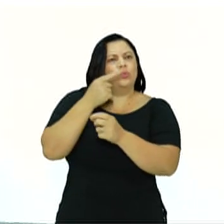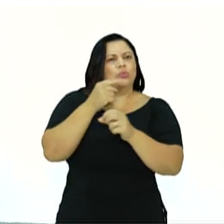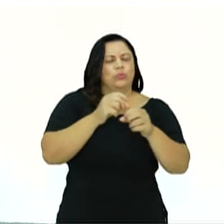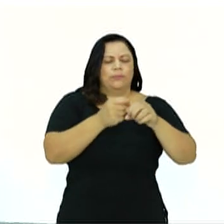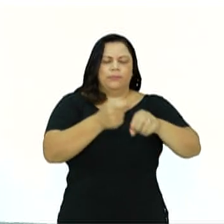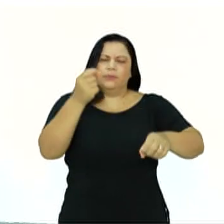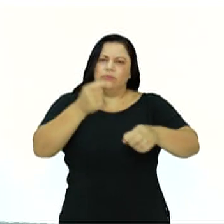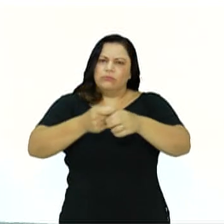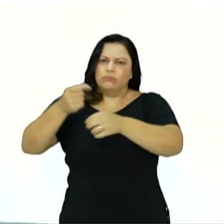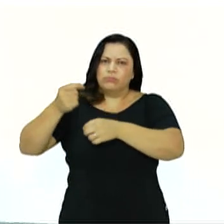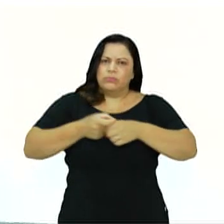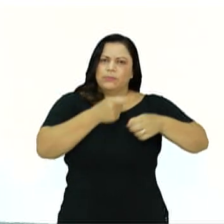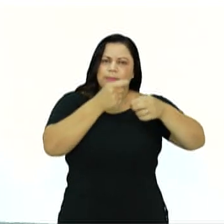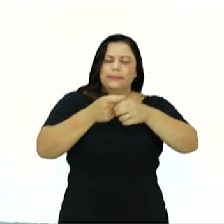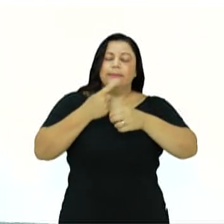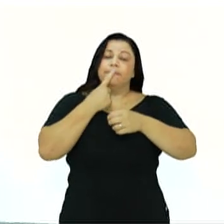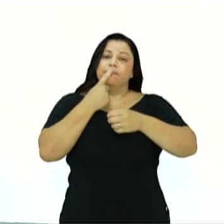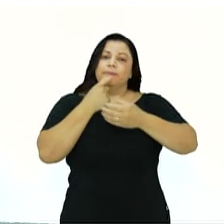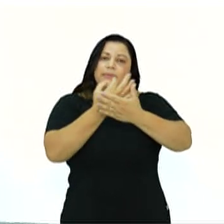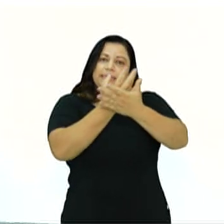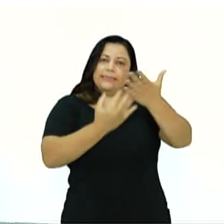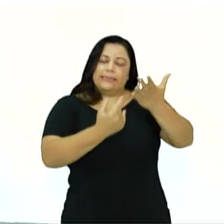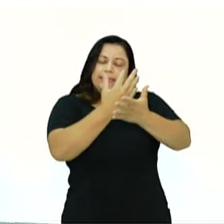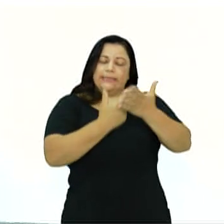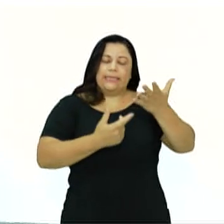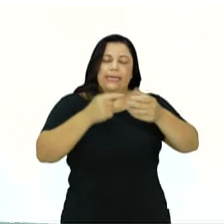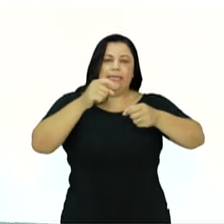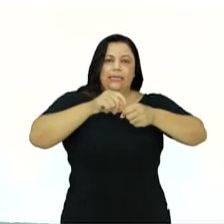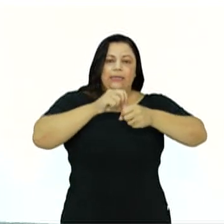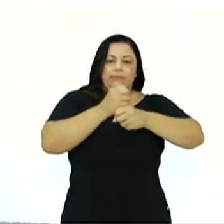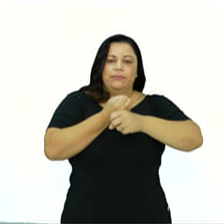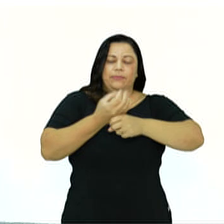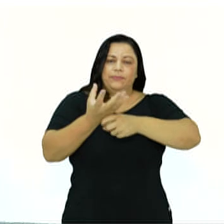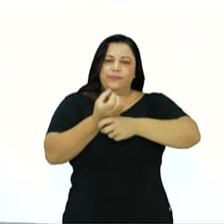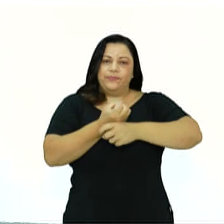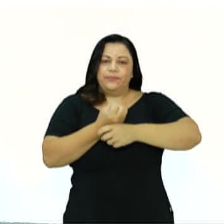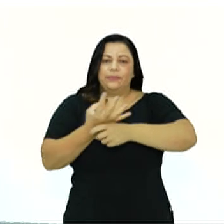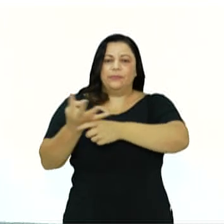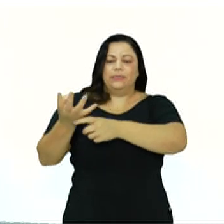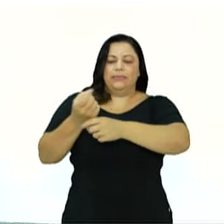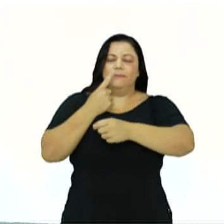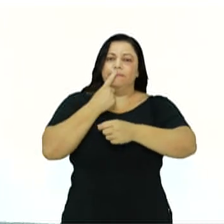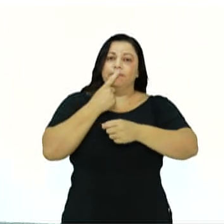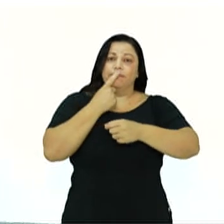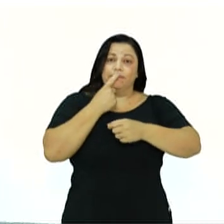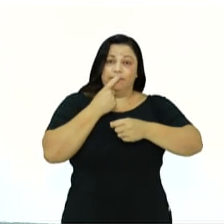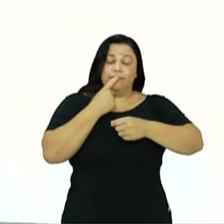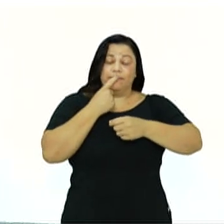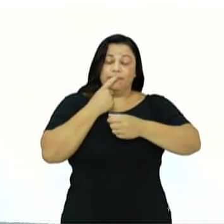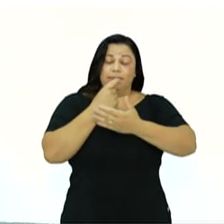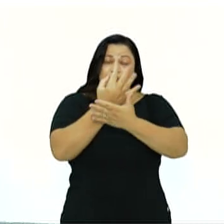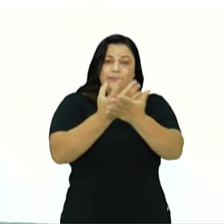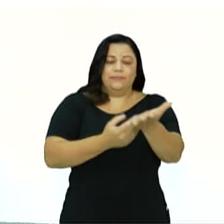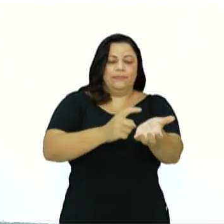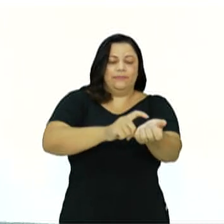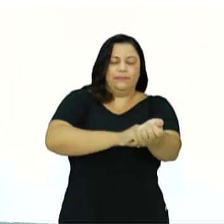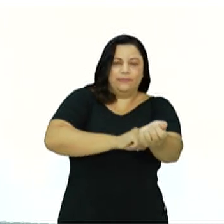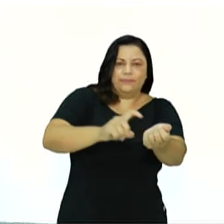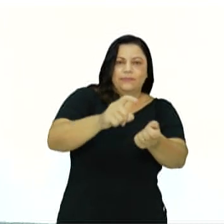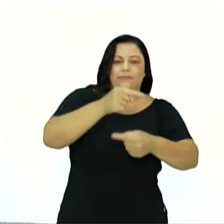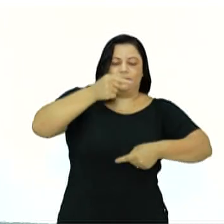canais por onde passam vasos sanguíneos, né? Então, o tecido sanguíneo vai receber vasos, né, vai ter uma vascularização,